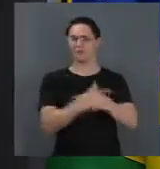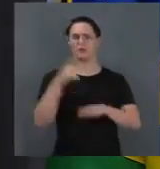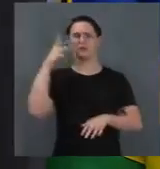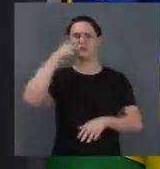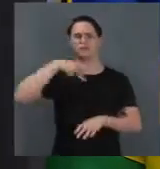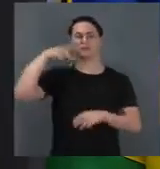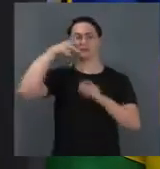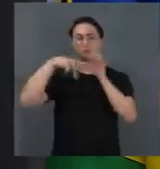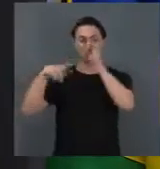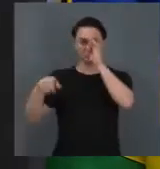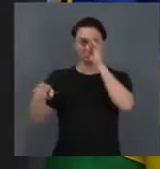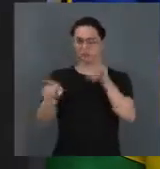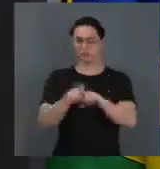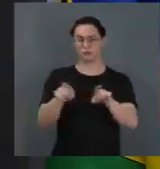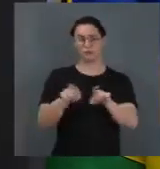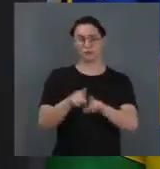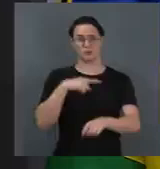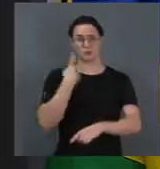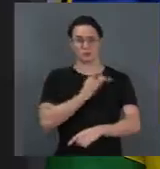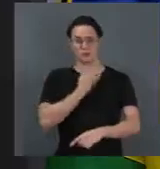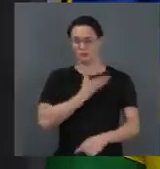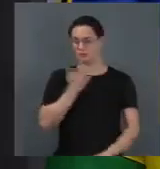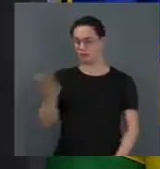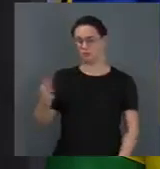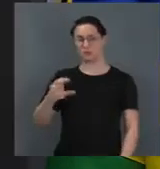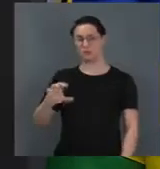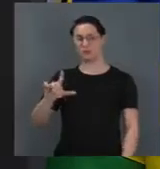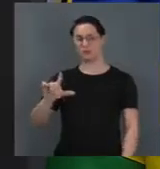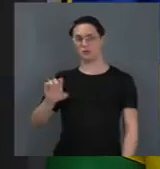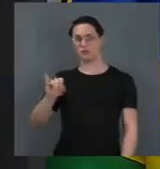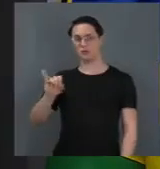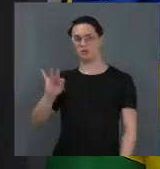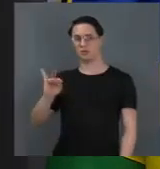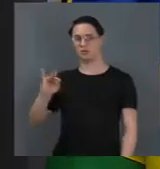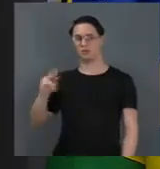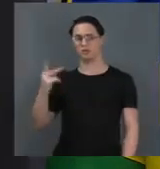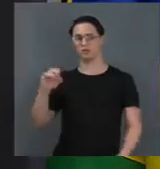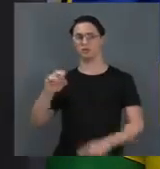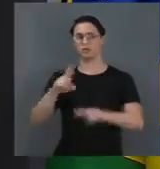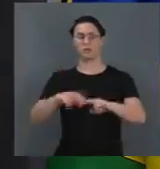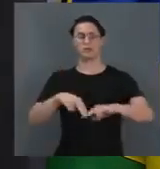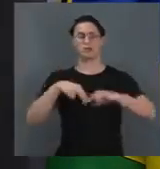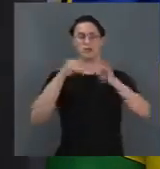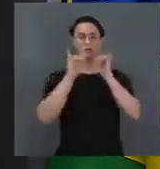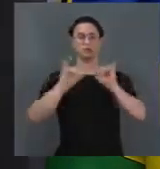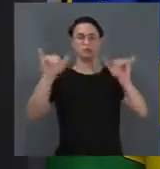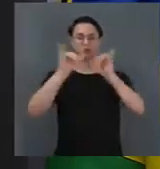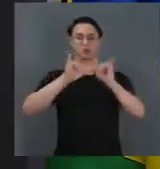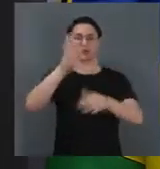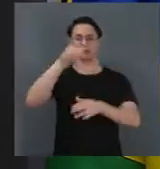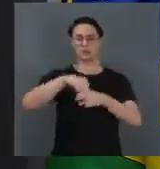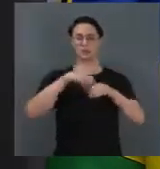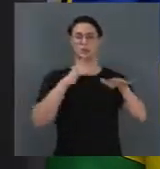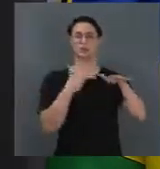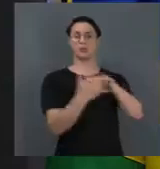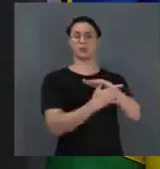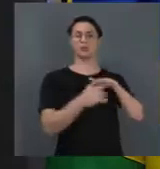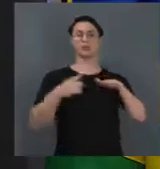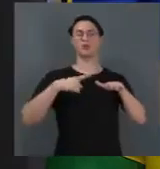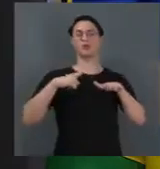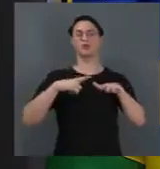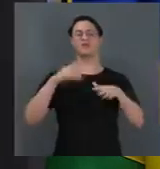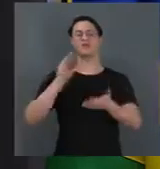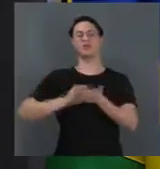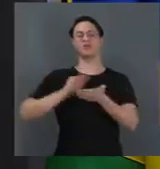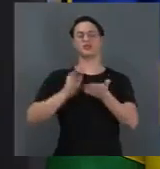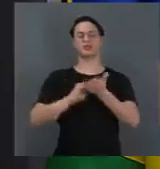parlamentares, inclusive um colega nosso, senador Cleitinho, por estarem divulgando em suas redes a